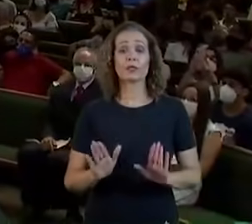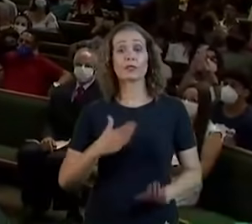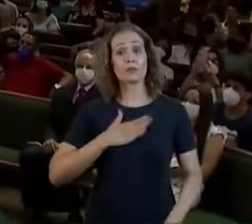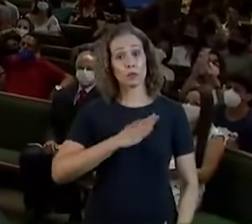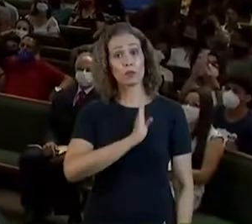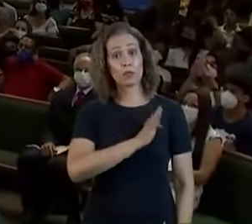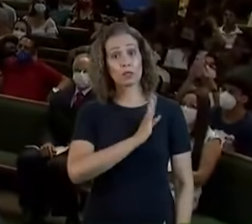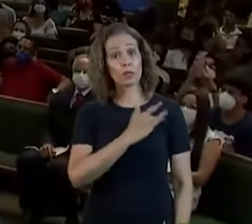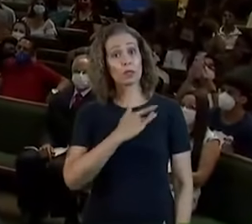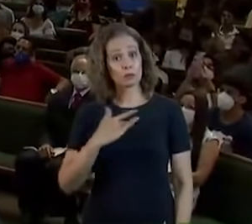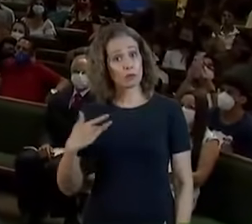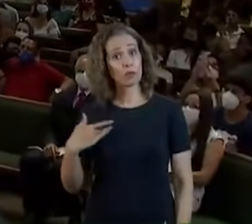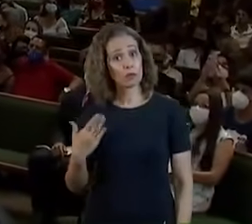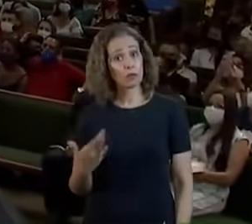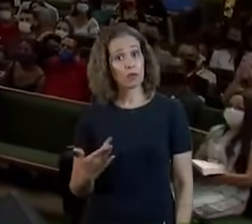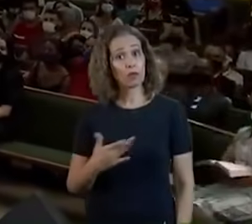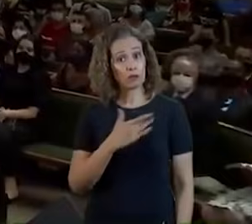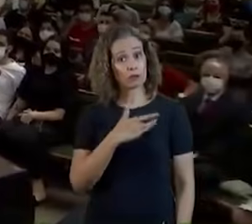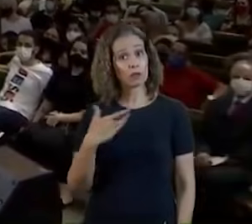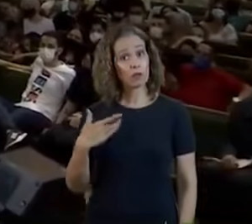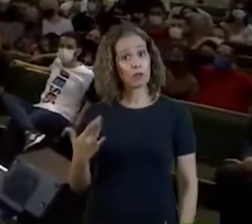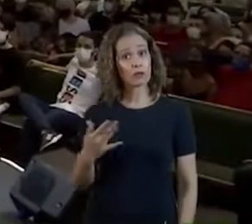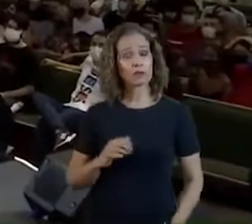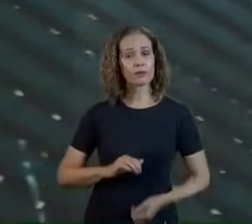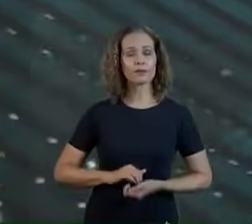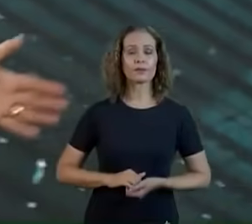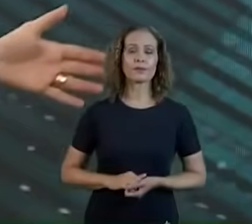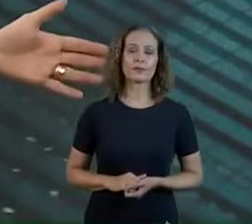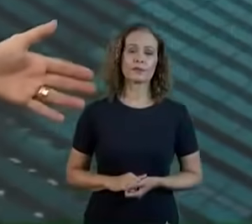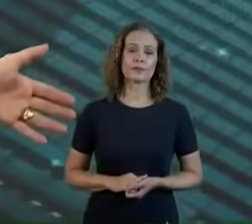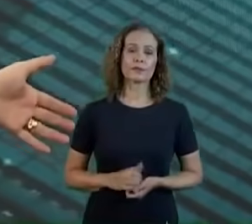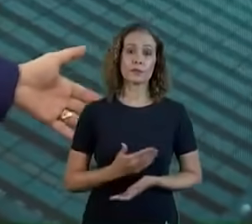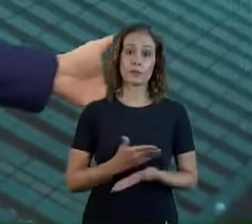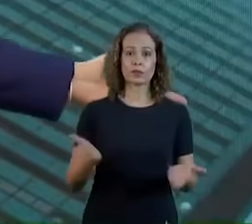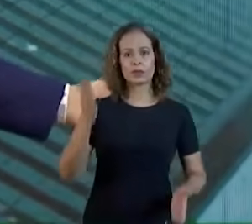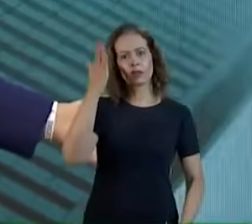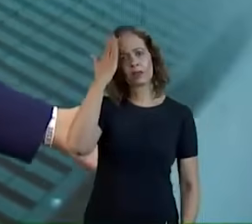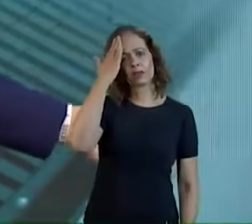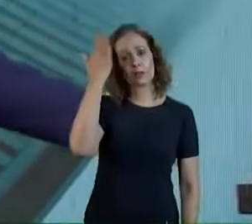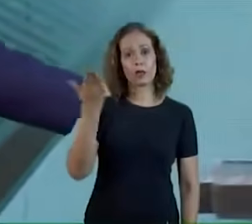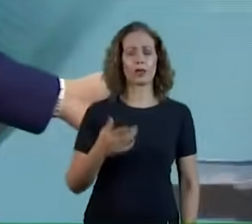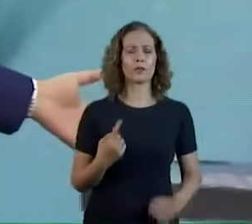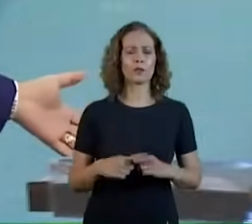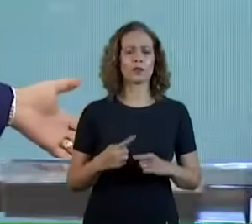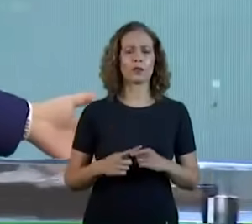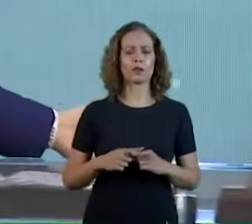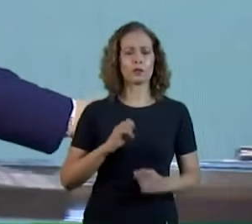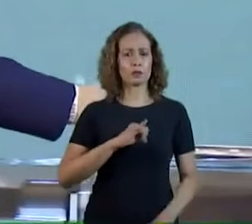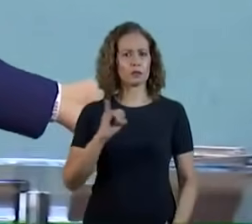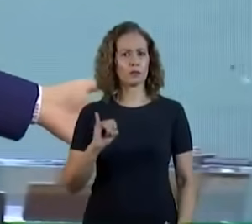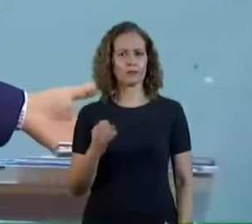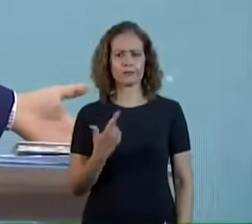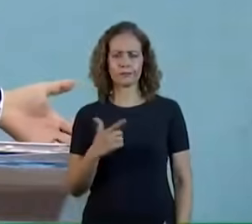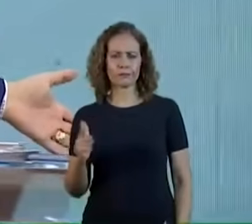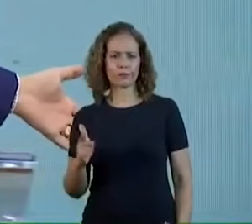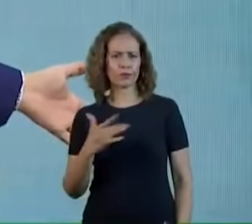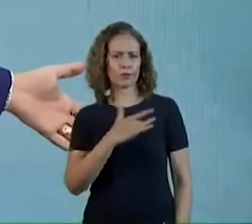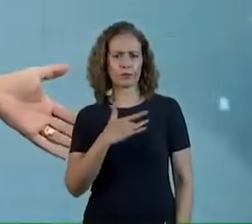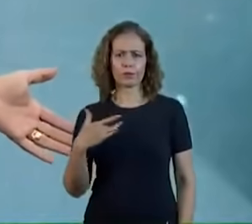saudável. Saudável. Vocês sabem que é. Se não fosse, eu não dava esses gritos que eu dou aqui.